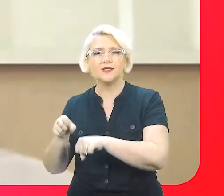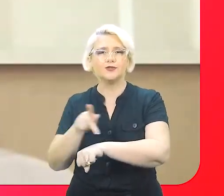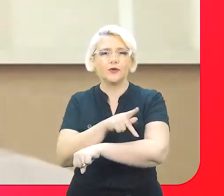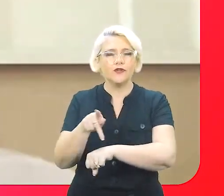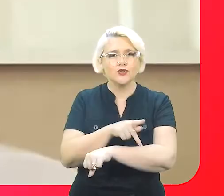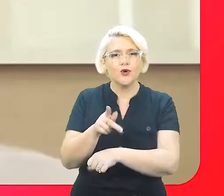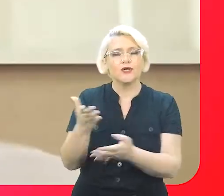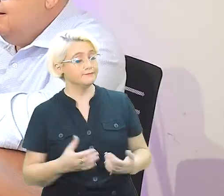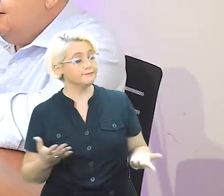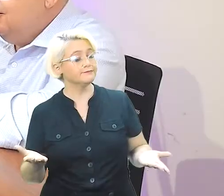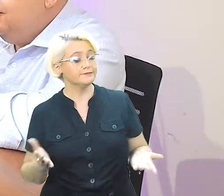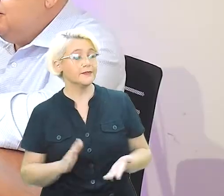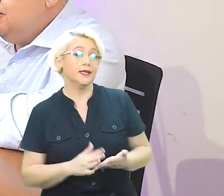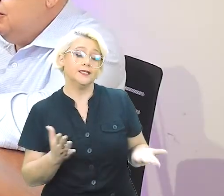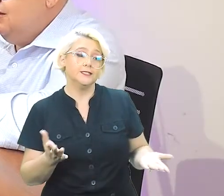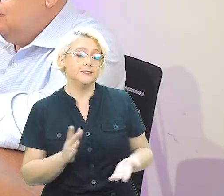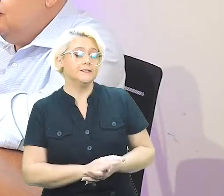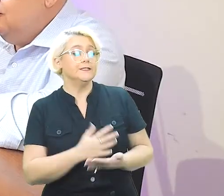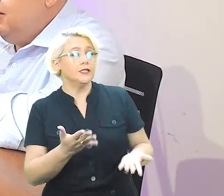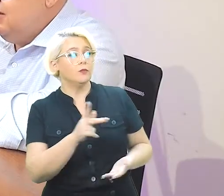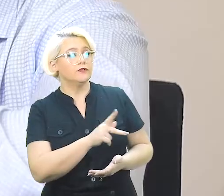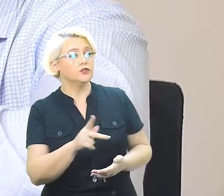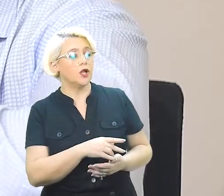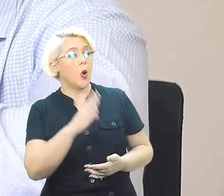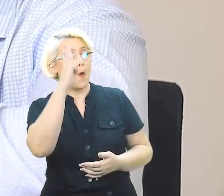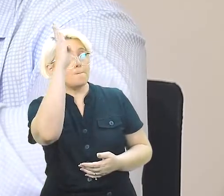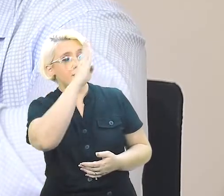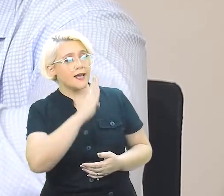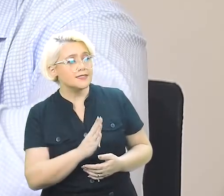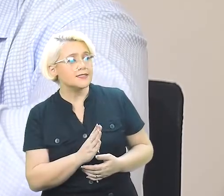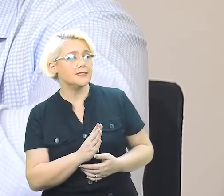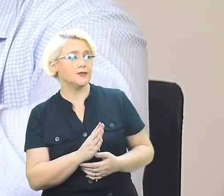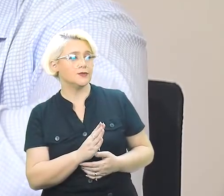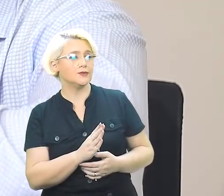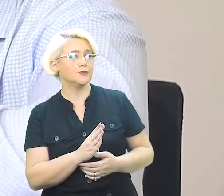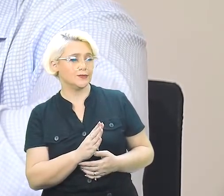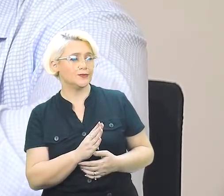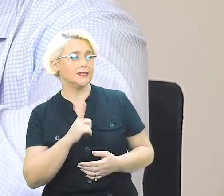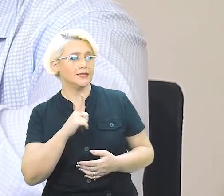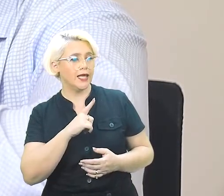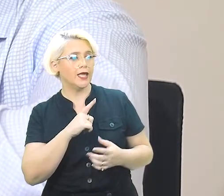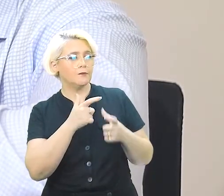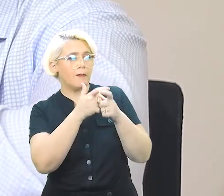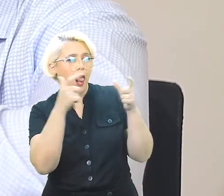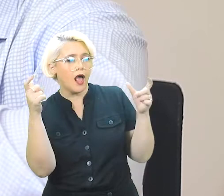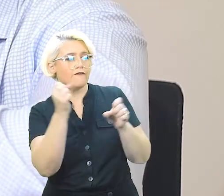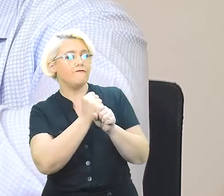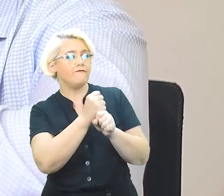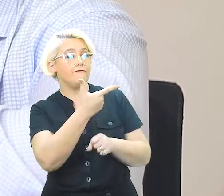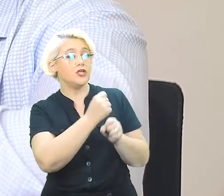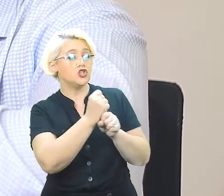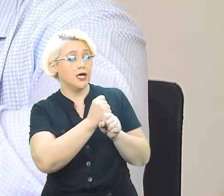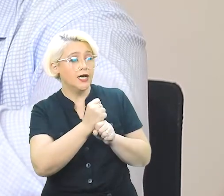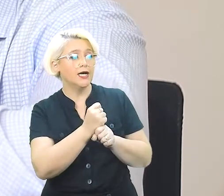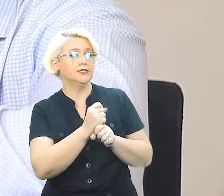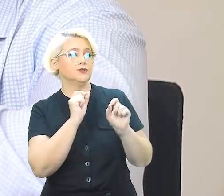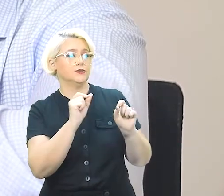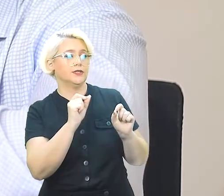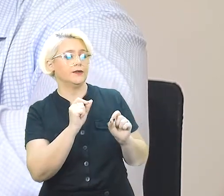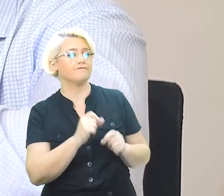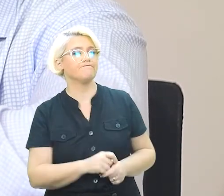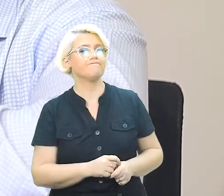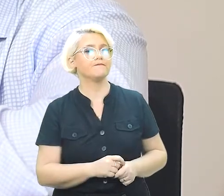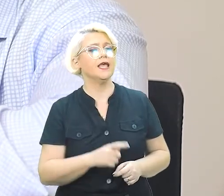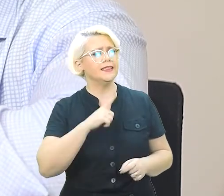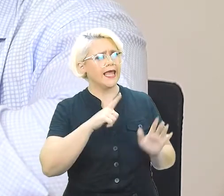gente está fazendo. Professora, o Brasil se notabilizou nos últimos 20 anos por uma